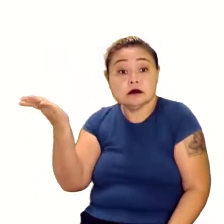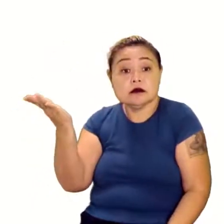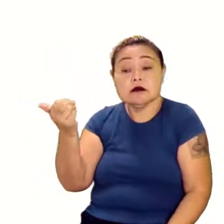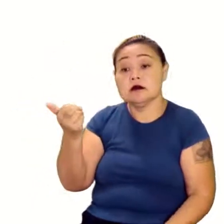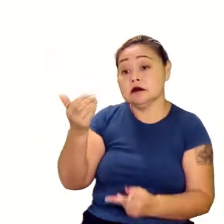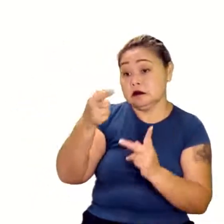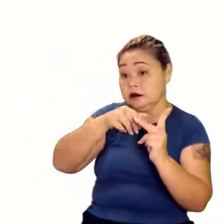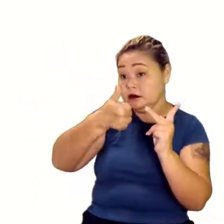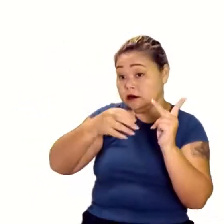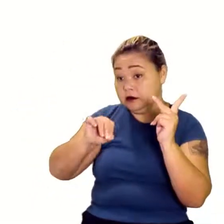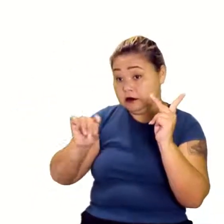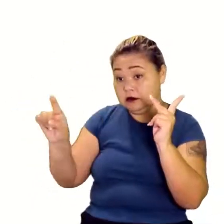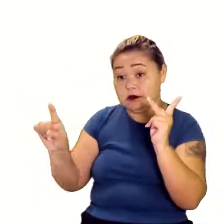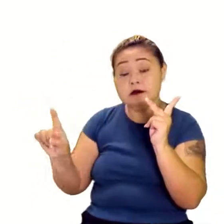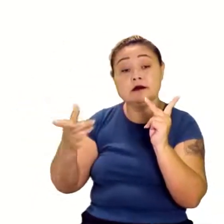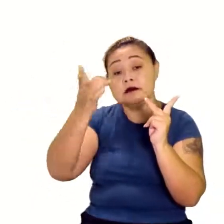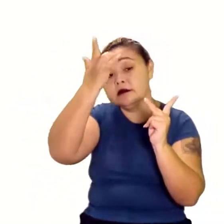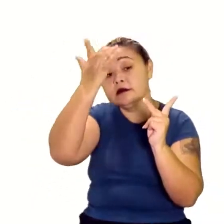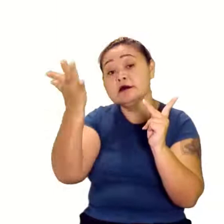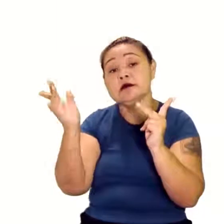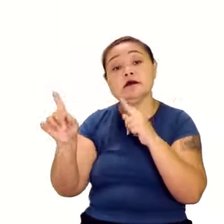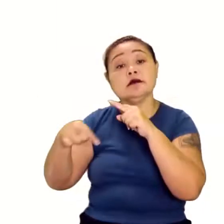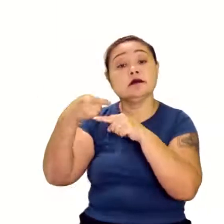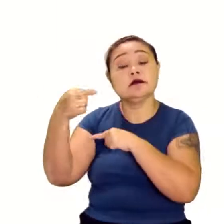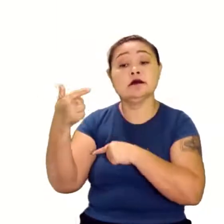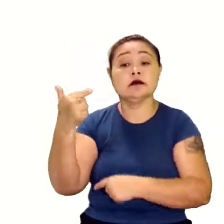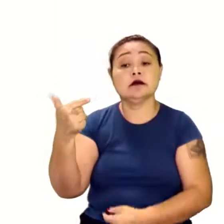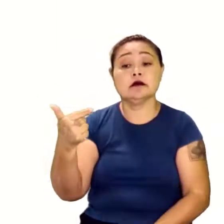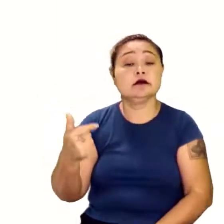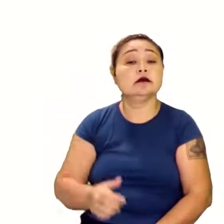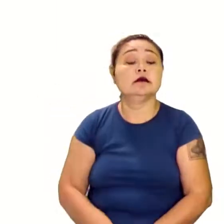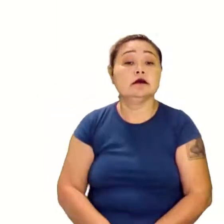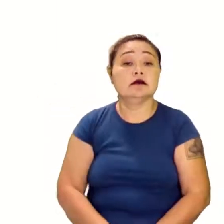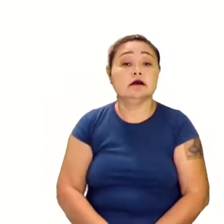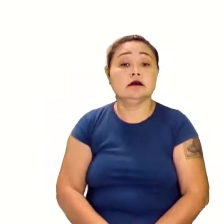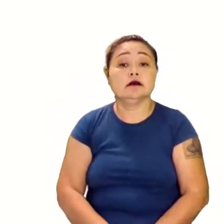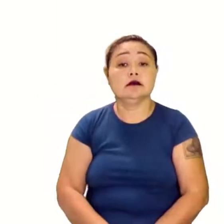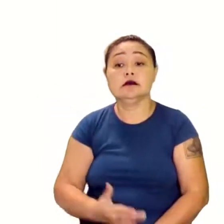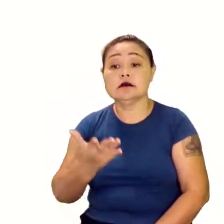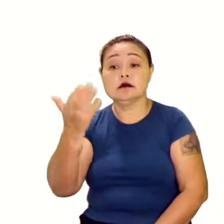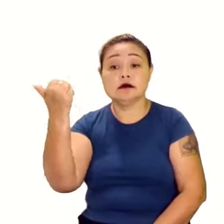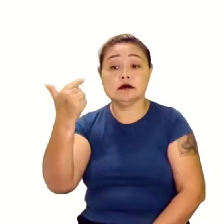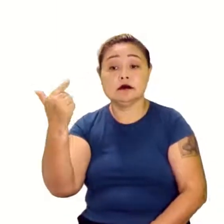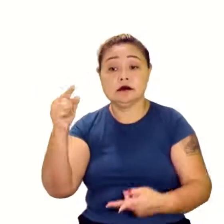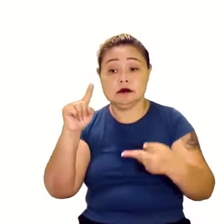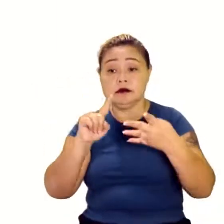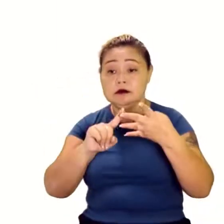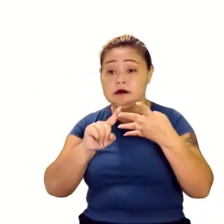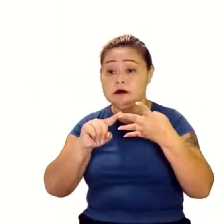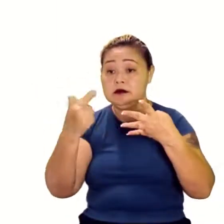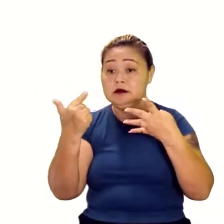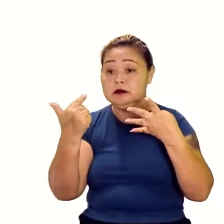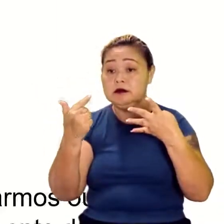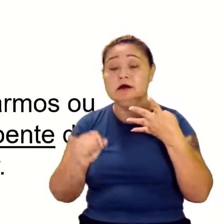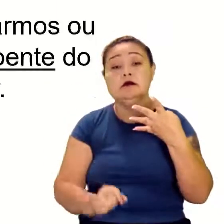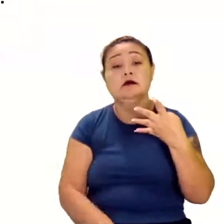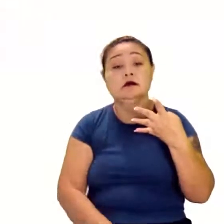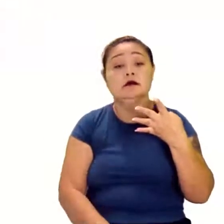Beleza. Muito fácil. Muito fácil. Segunda propriedade. Vamos lá na segunda